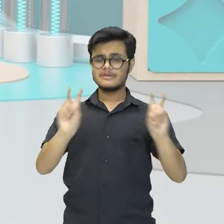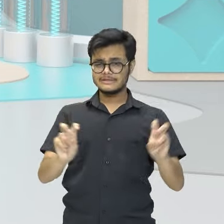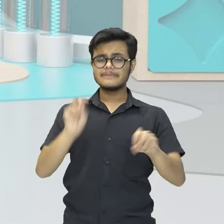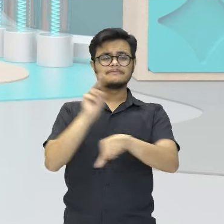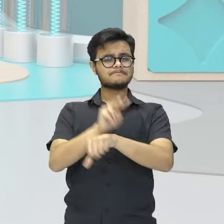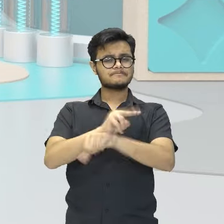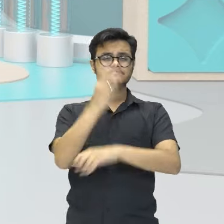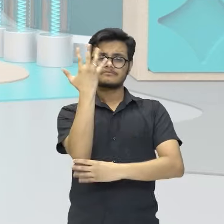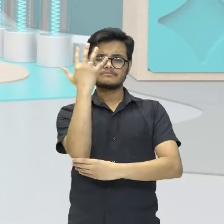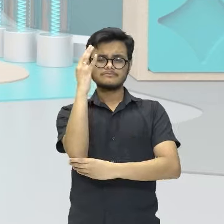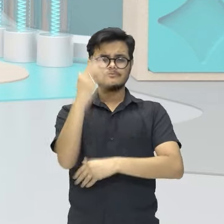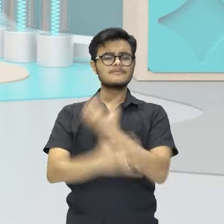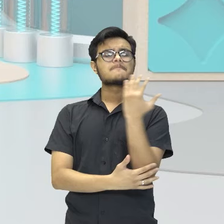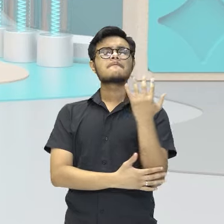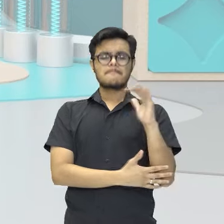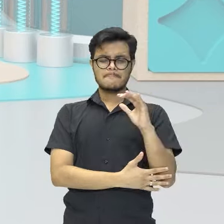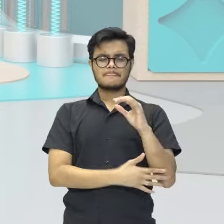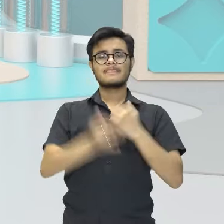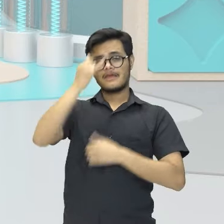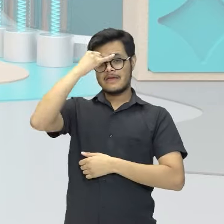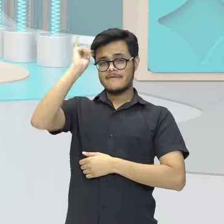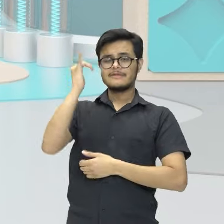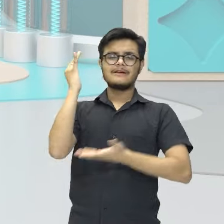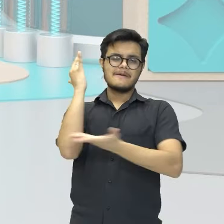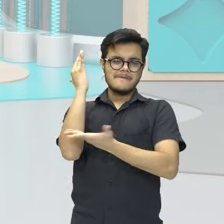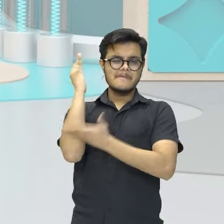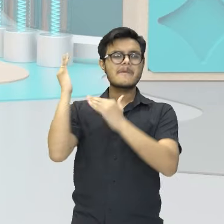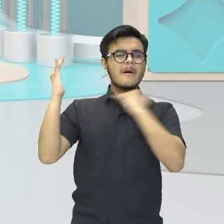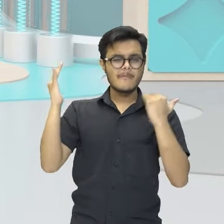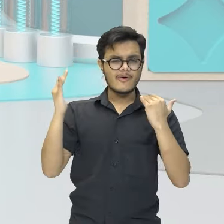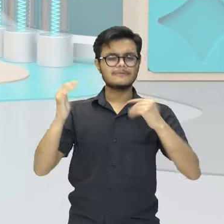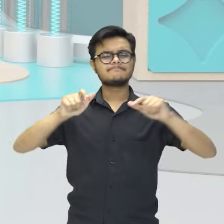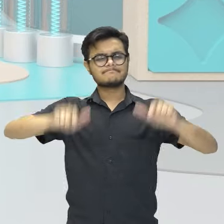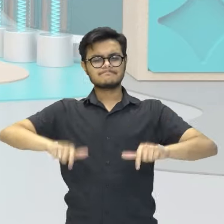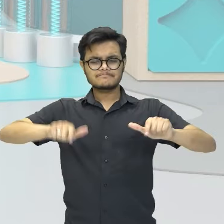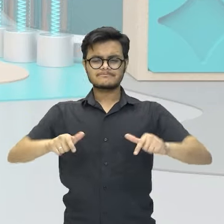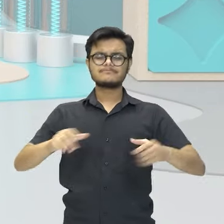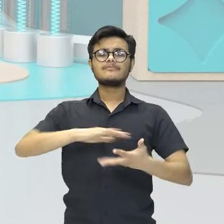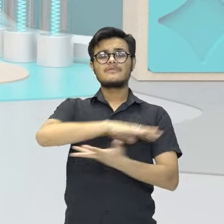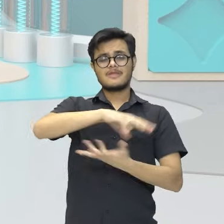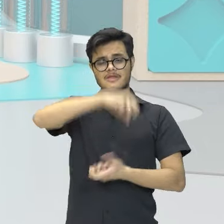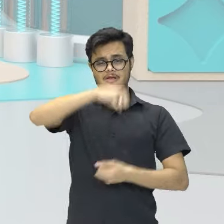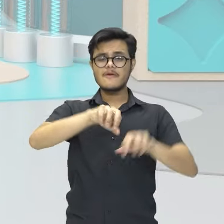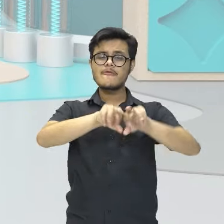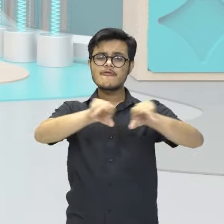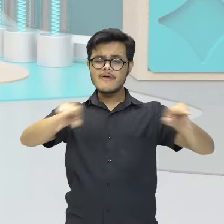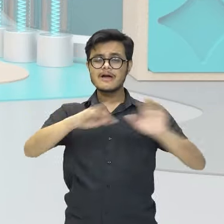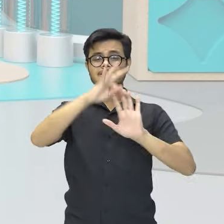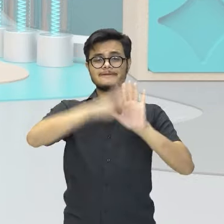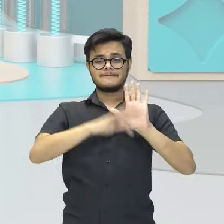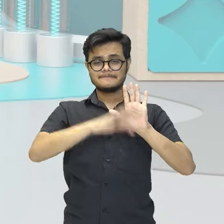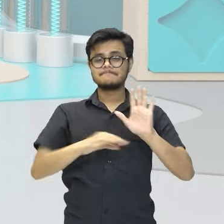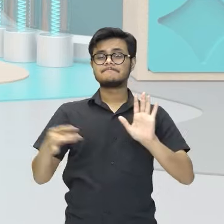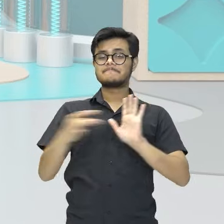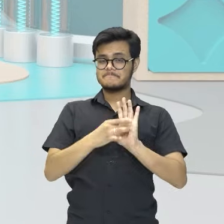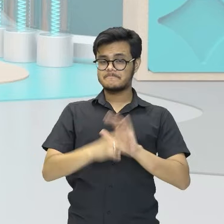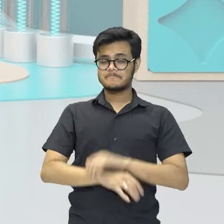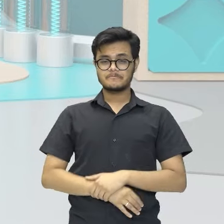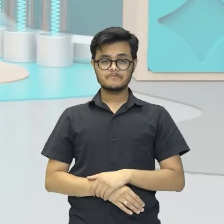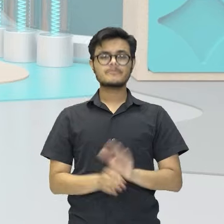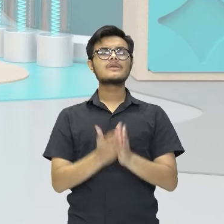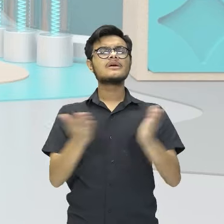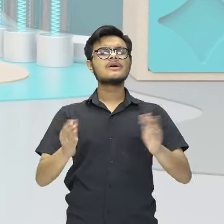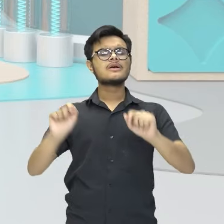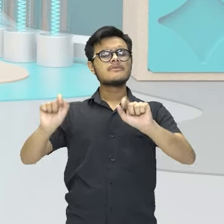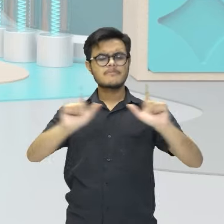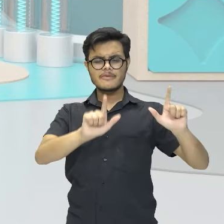unidade sobre a questão da preservação ambiental do meio ambiente por meio de diferentes gêneros textuais e a história em quadrinho